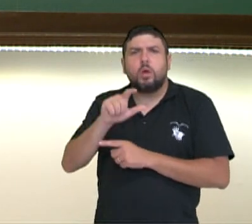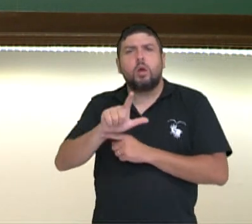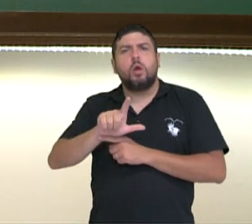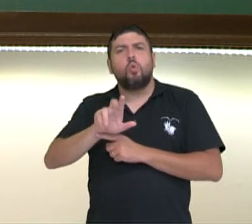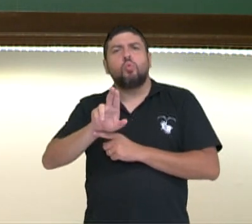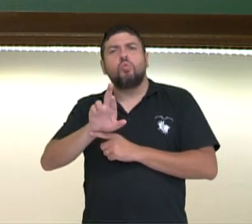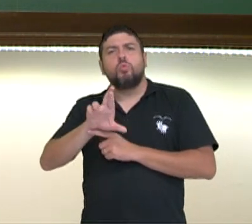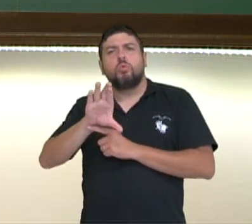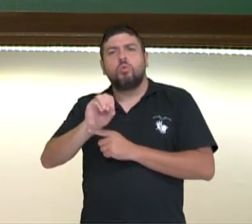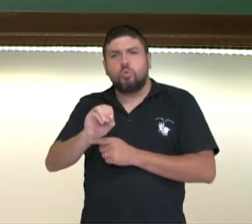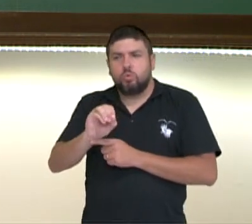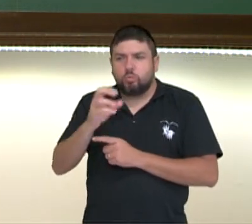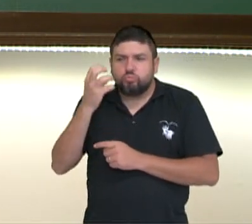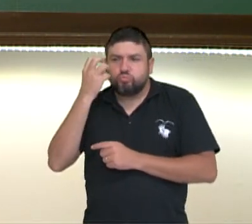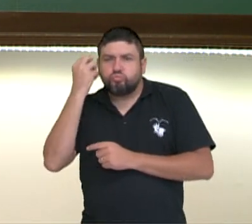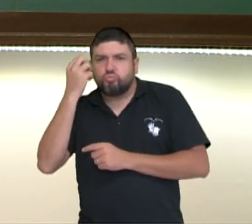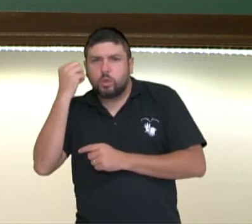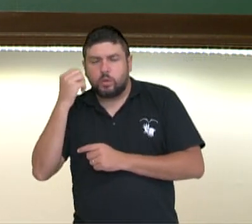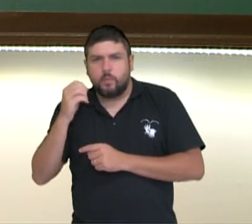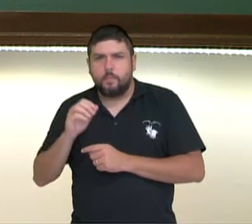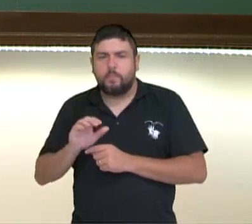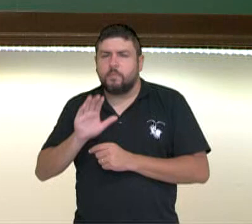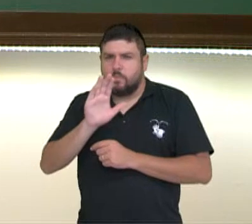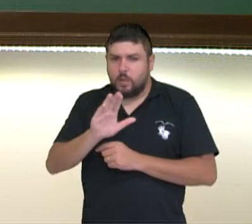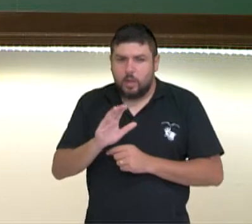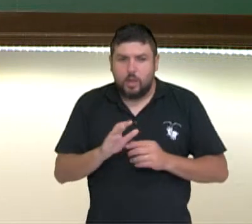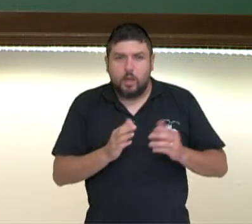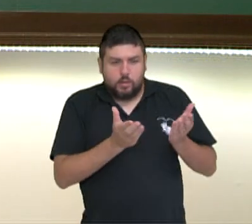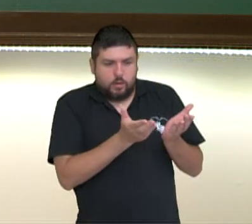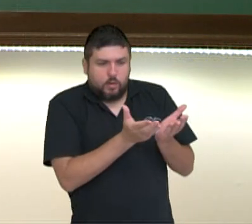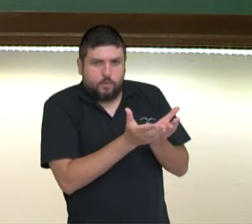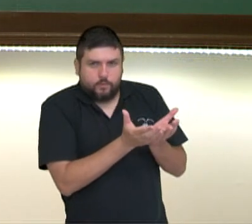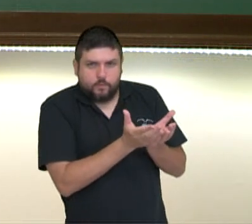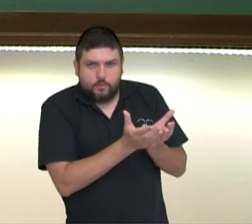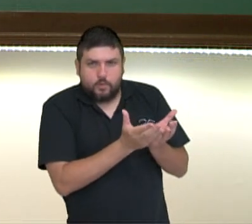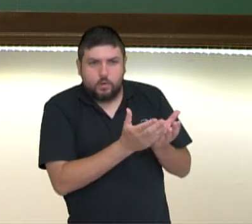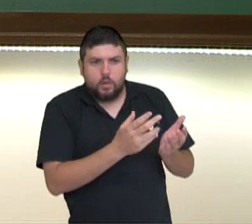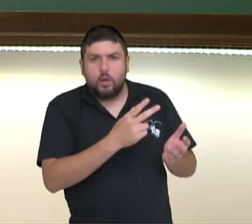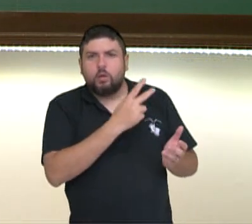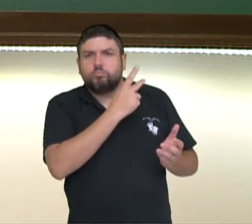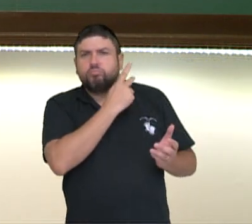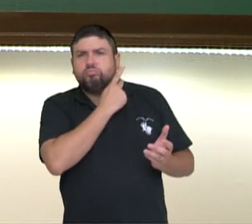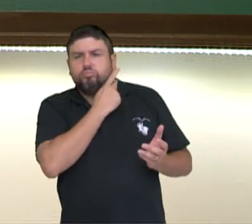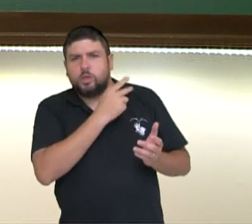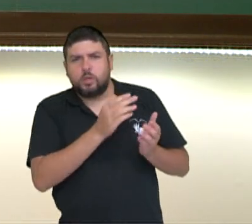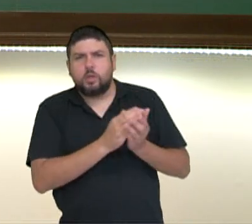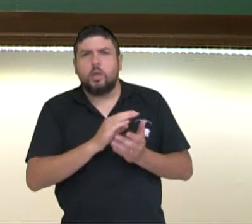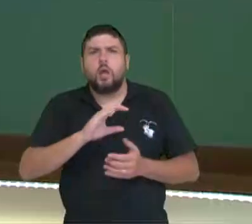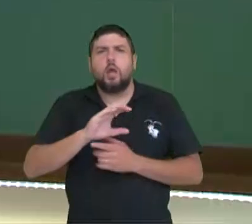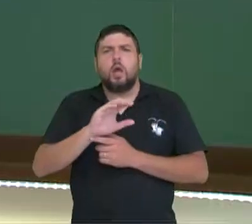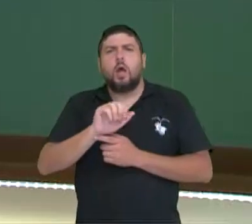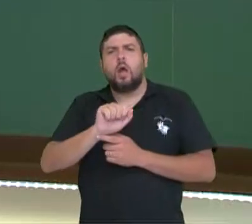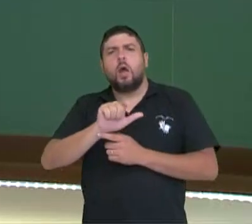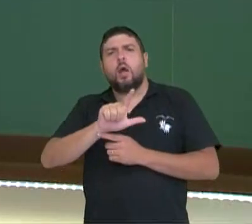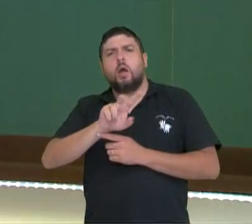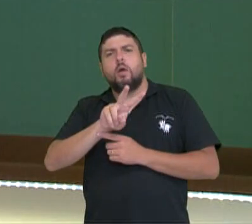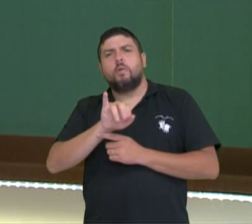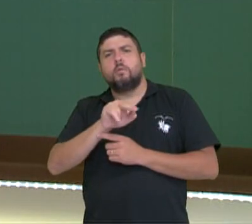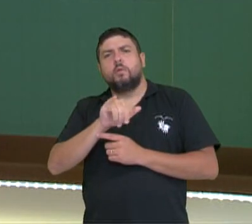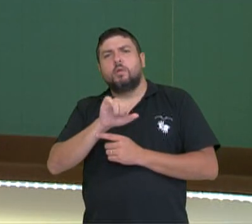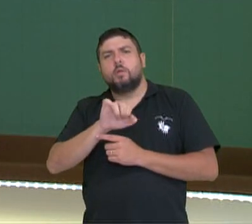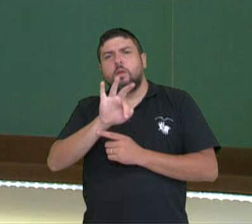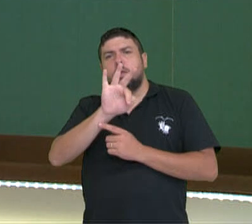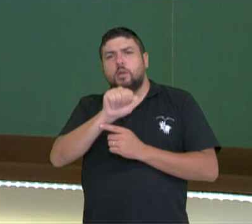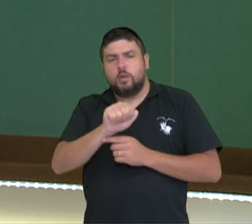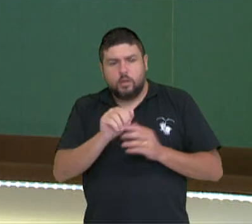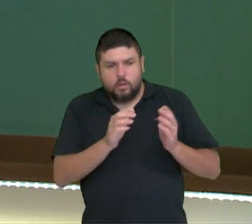do protestantismo calvinista, então que buscava, né, o progresso, o lucro, né?